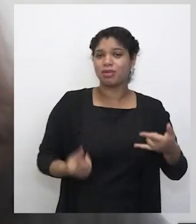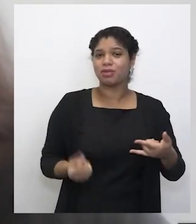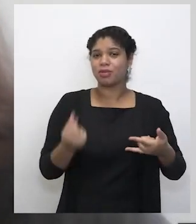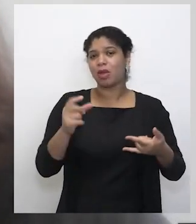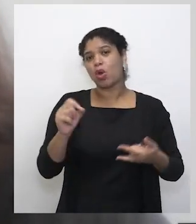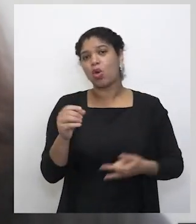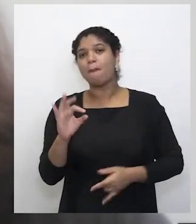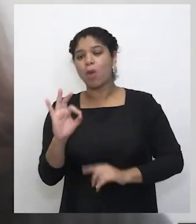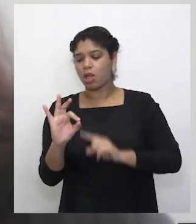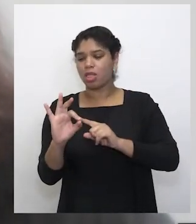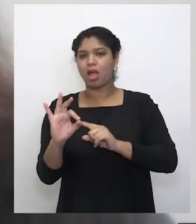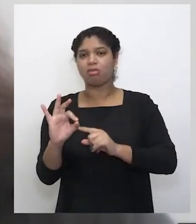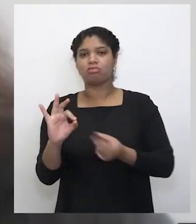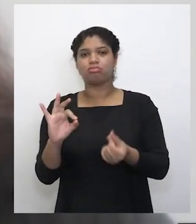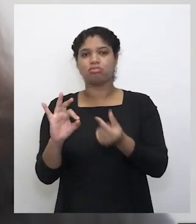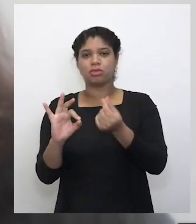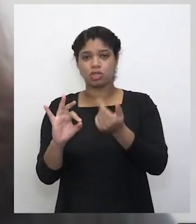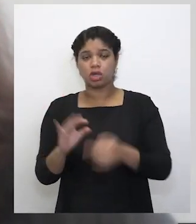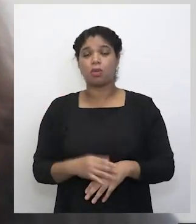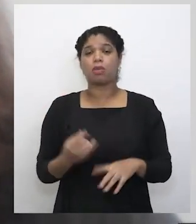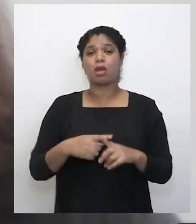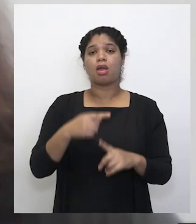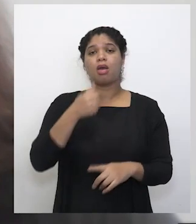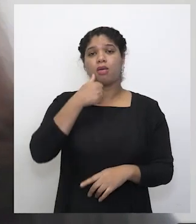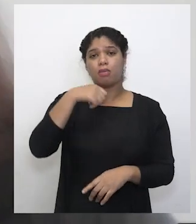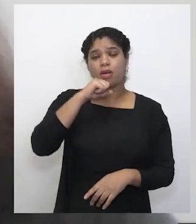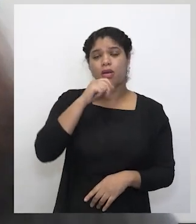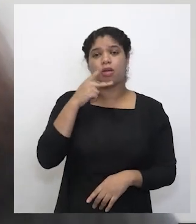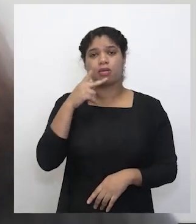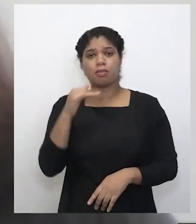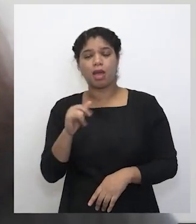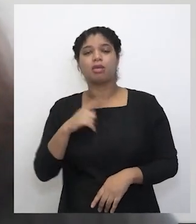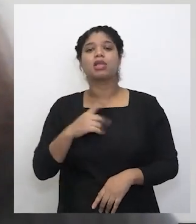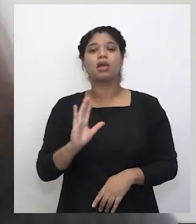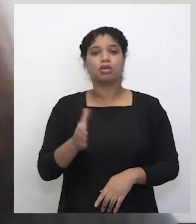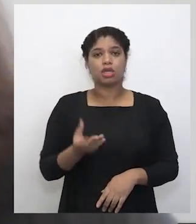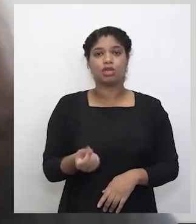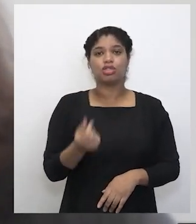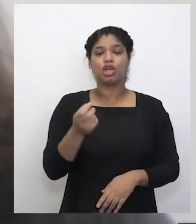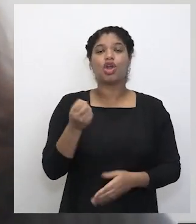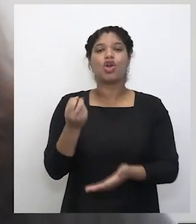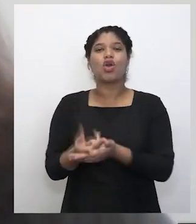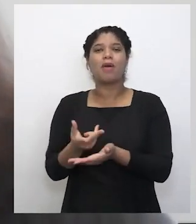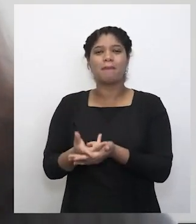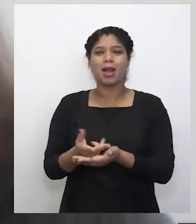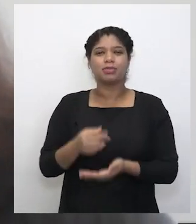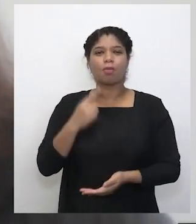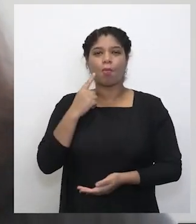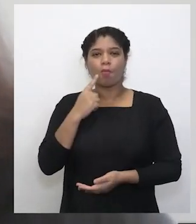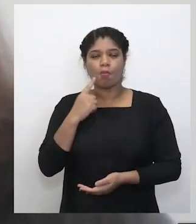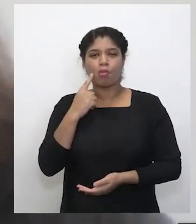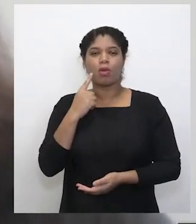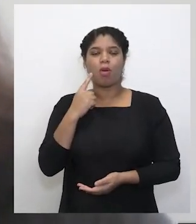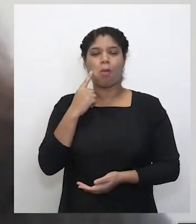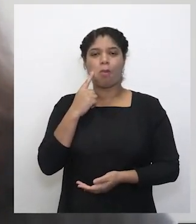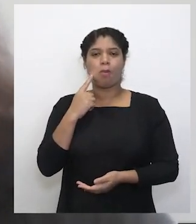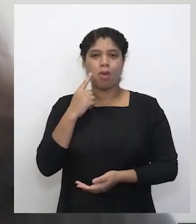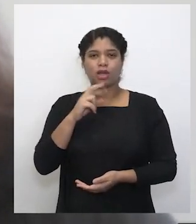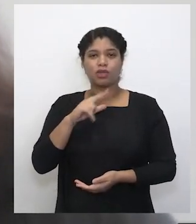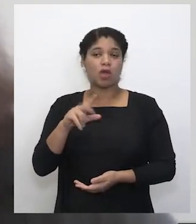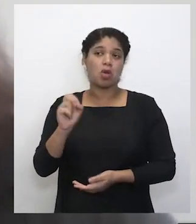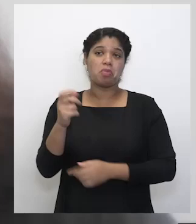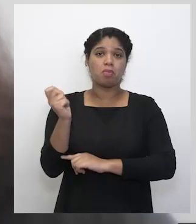falei anteriormente, os pais já dão dinheiro para comprar bala, para comprar picolé, né, para comprar